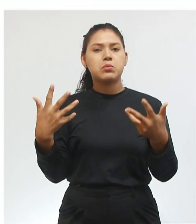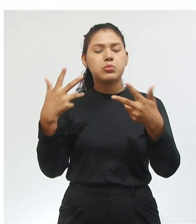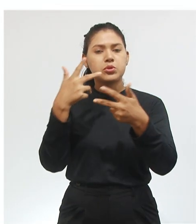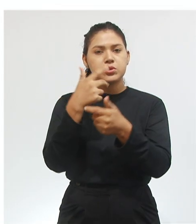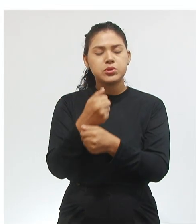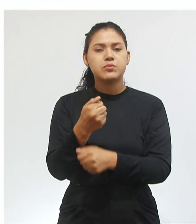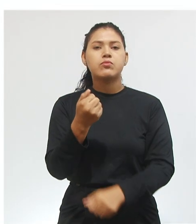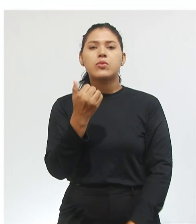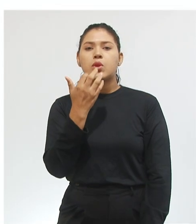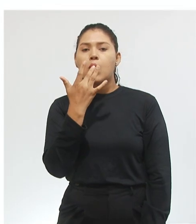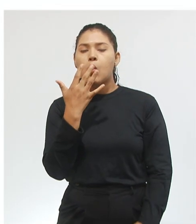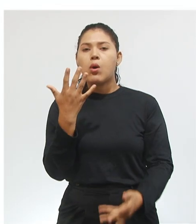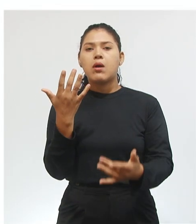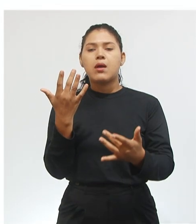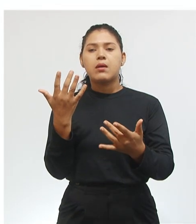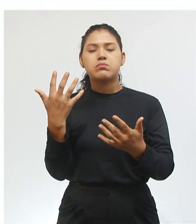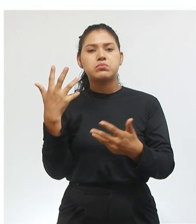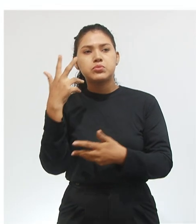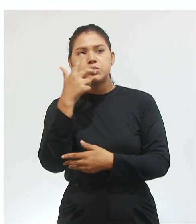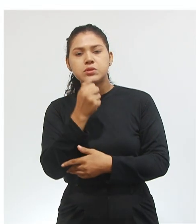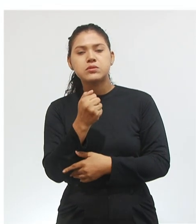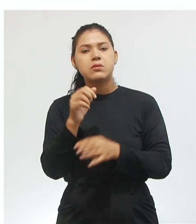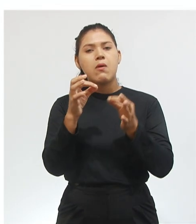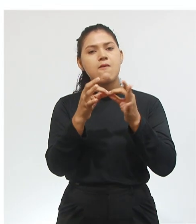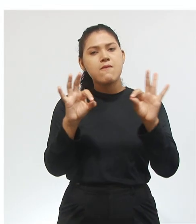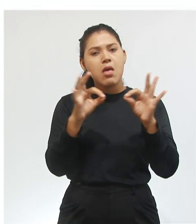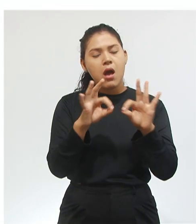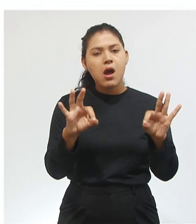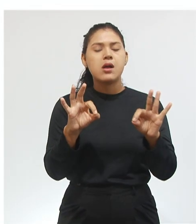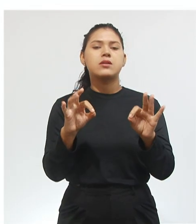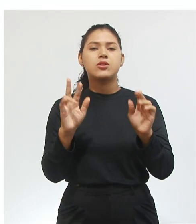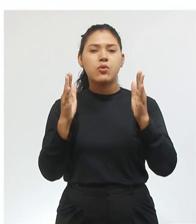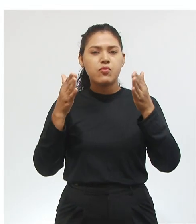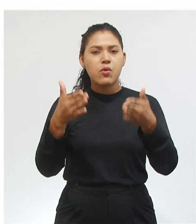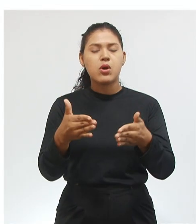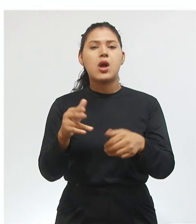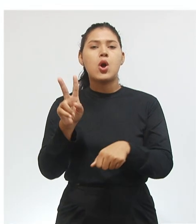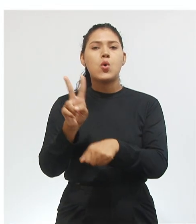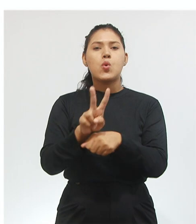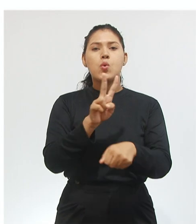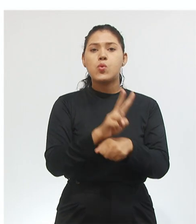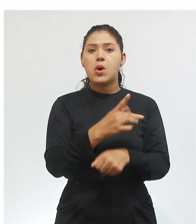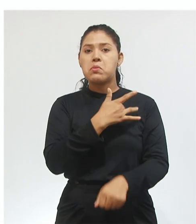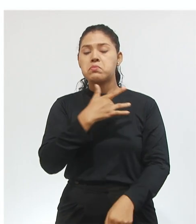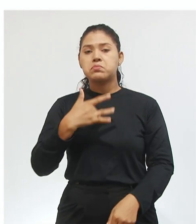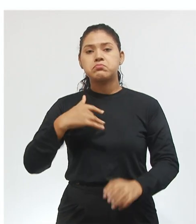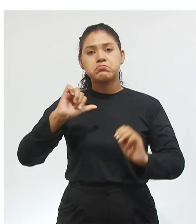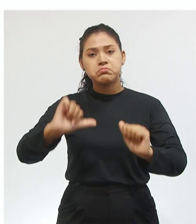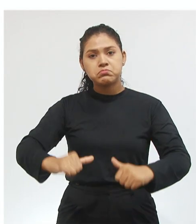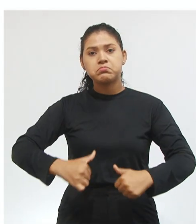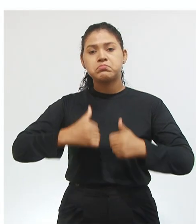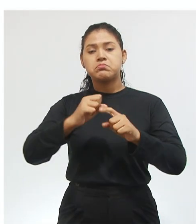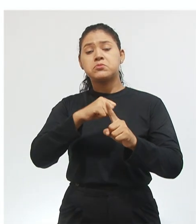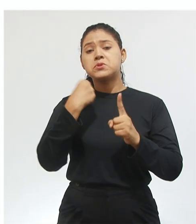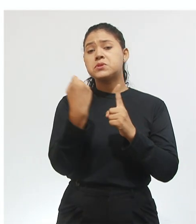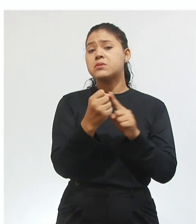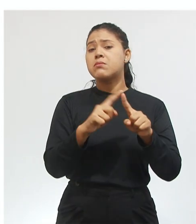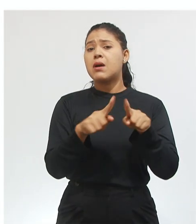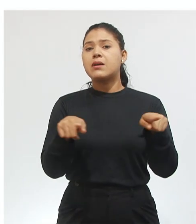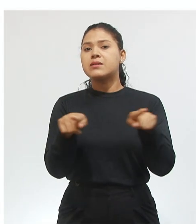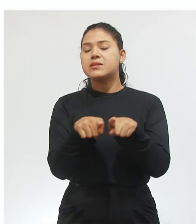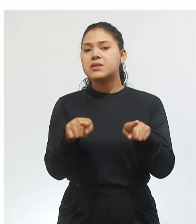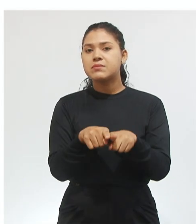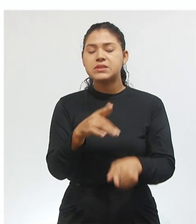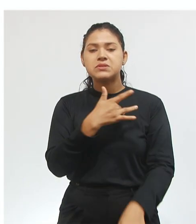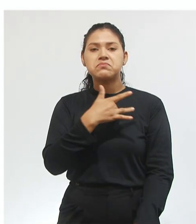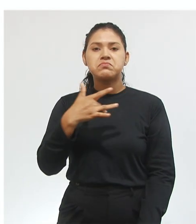eh naturais né com frases que falam sobre o bem-estar da sociedade mas que também falam do